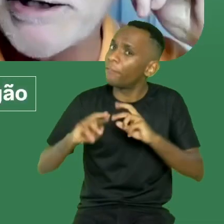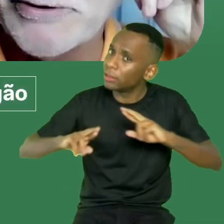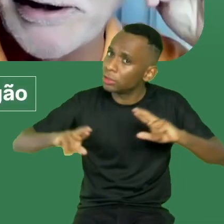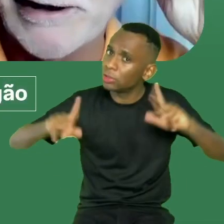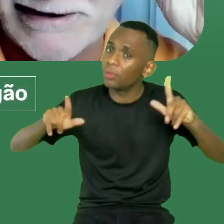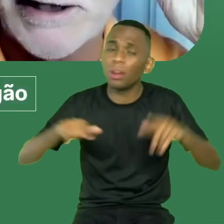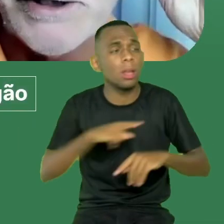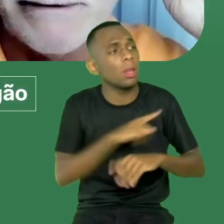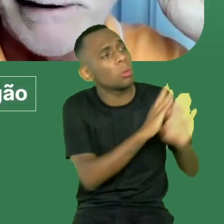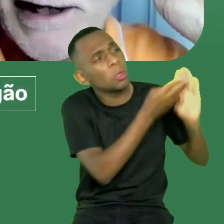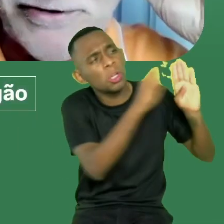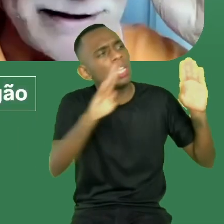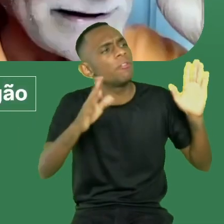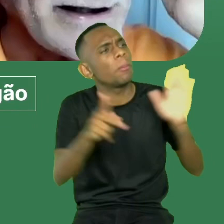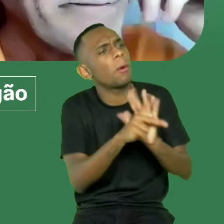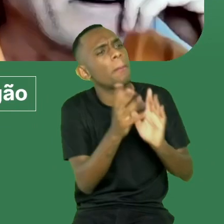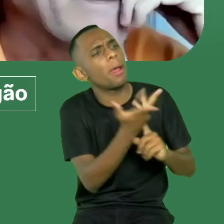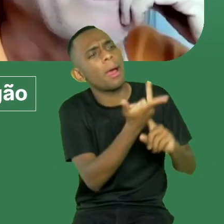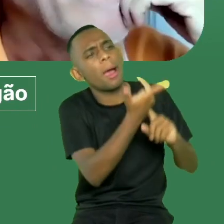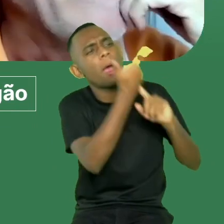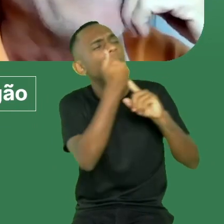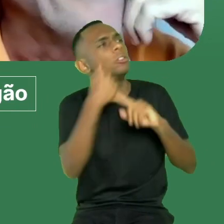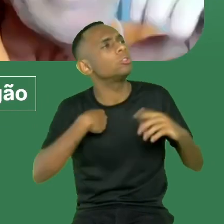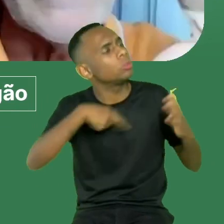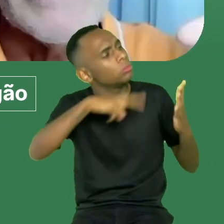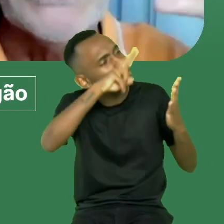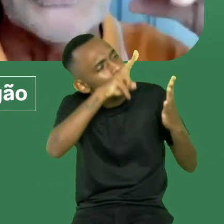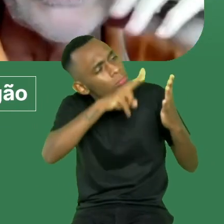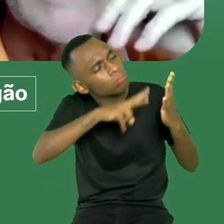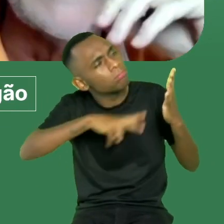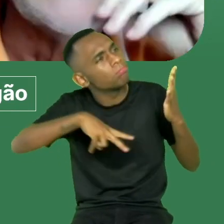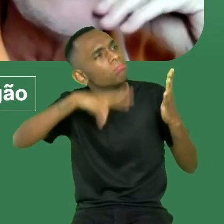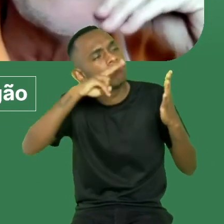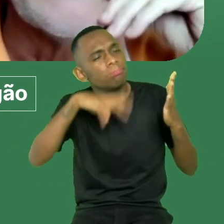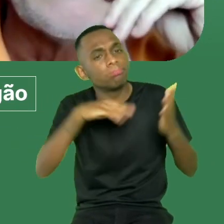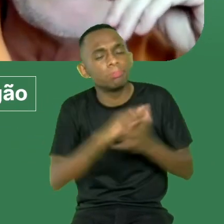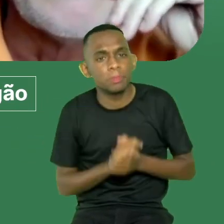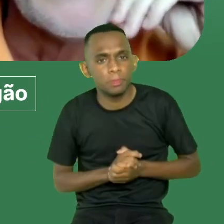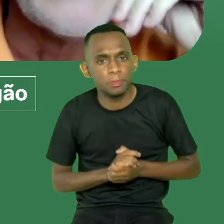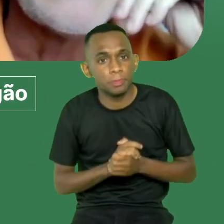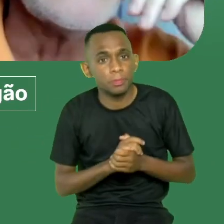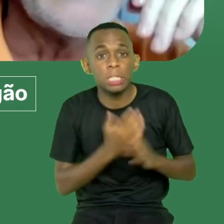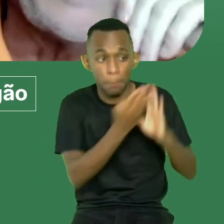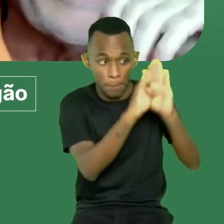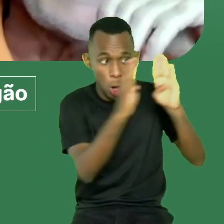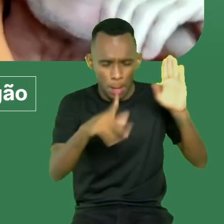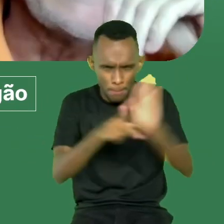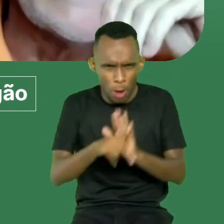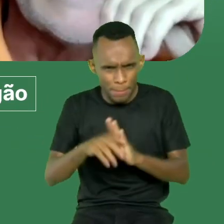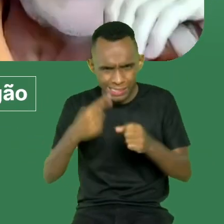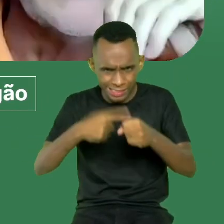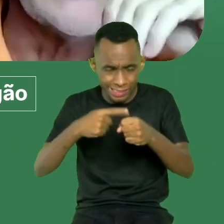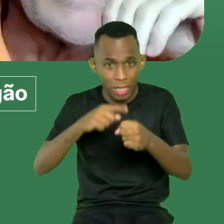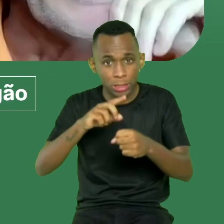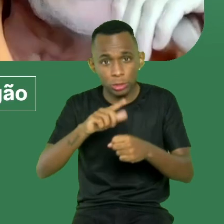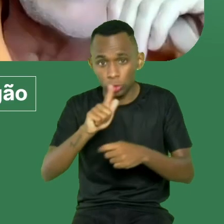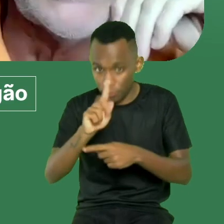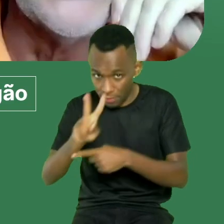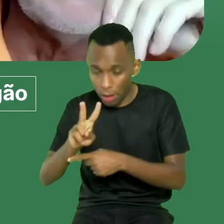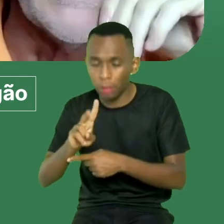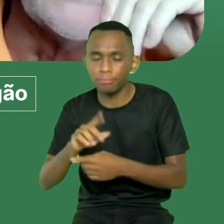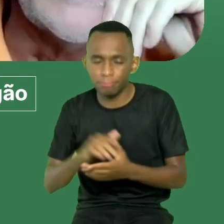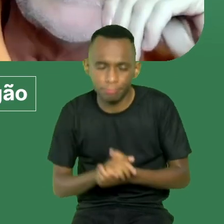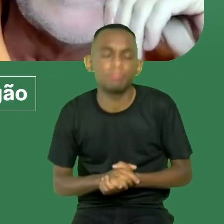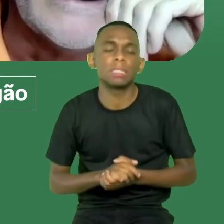de arte, eu queria ser artista plástico nessa época, né? Você Queria ia ser para a pintor biblioteca lá de Valadares mesmo, lá de biblioteca pública? Valadares, Biblioteca